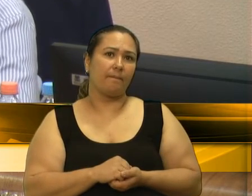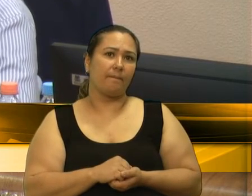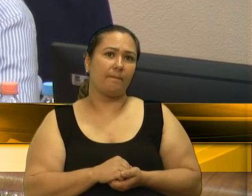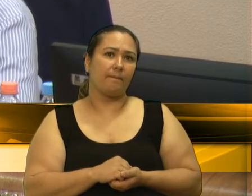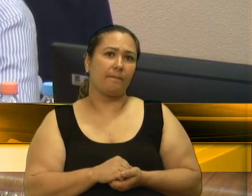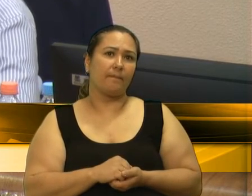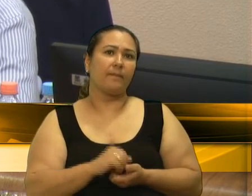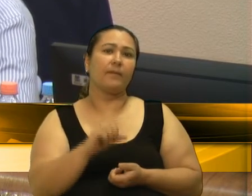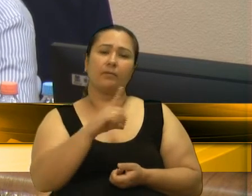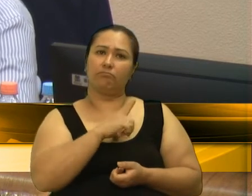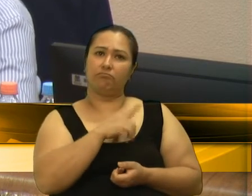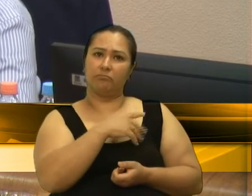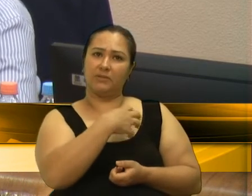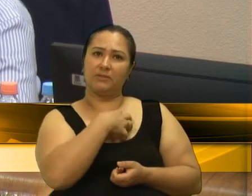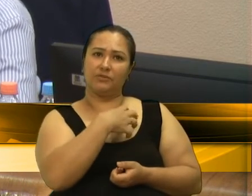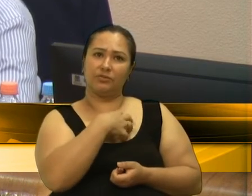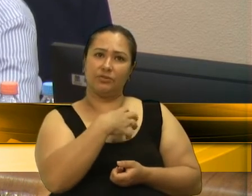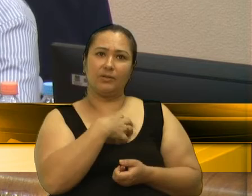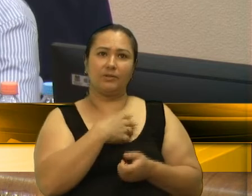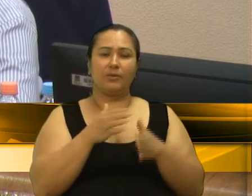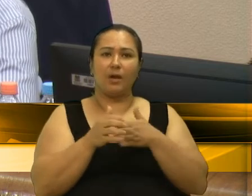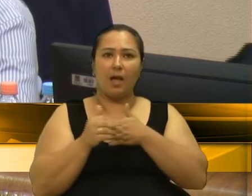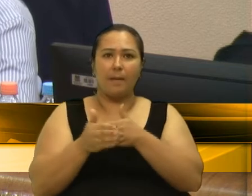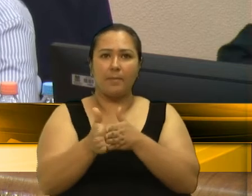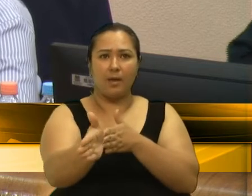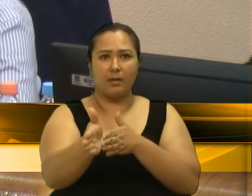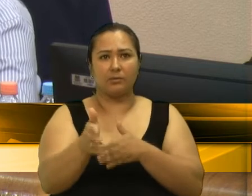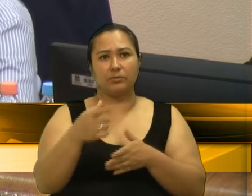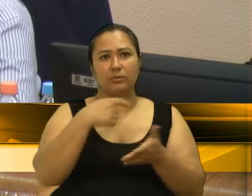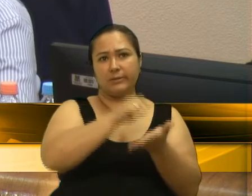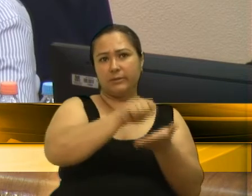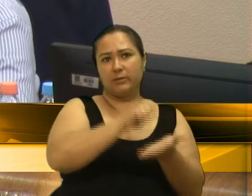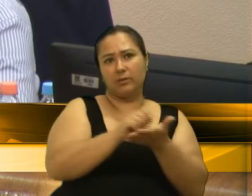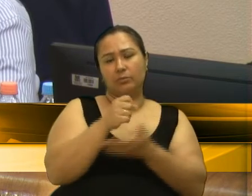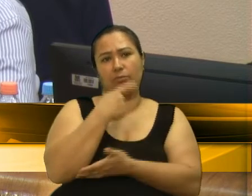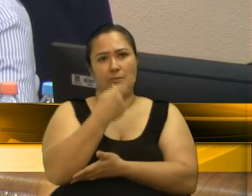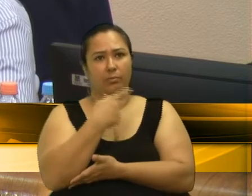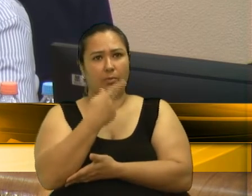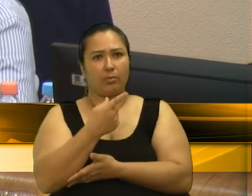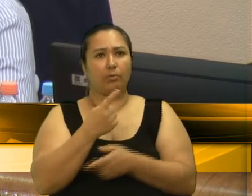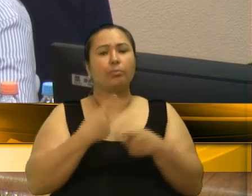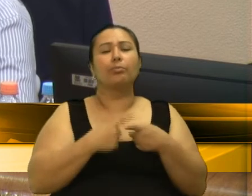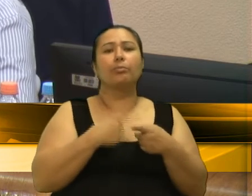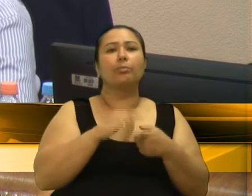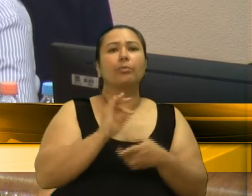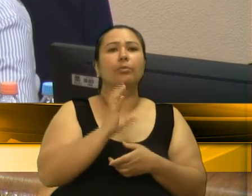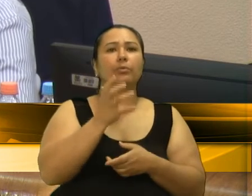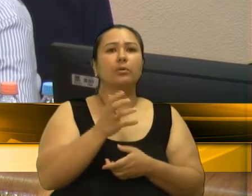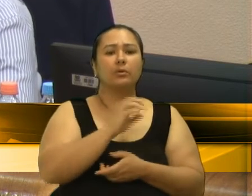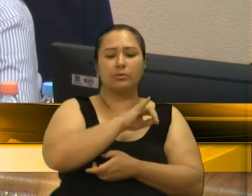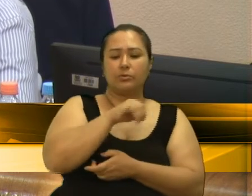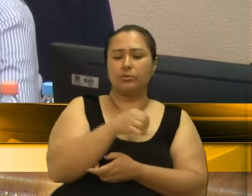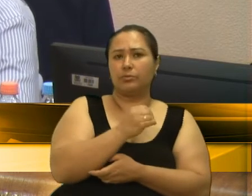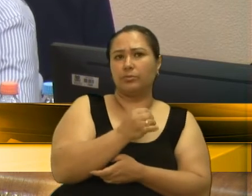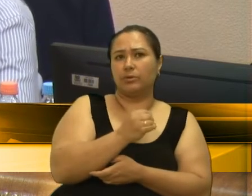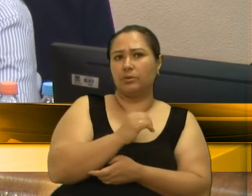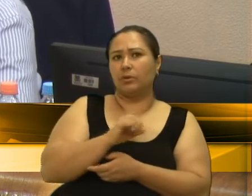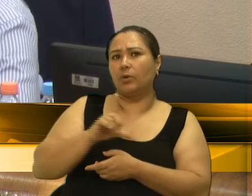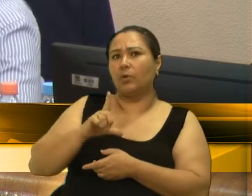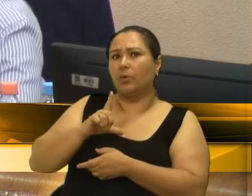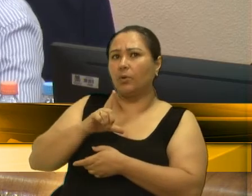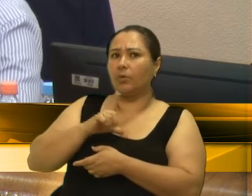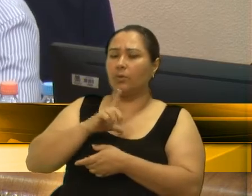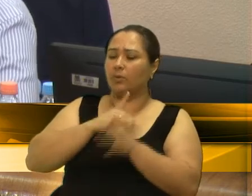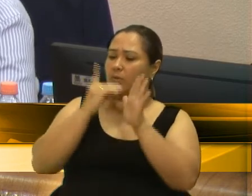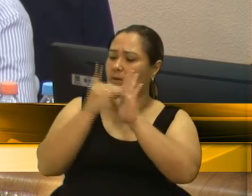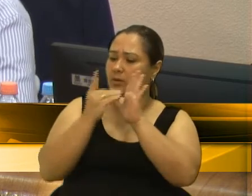Ele tem uma forma para ser, no caso encaminhado, ser escrito verbal, por quem ele ocorre? Senhor Jomir, o decreto como